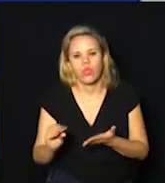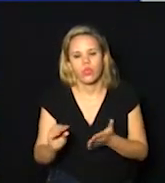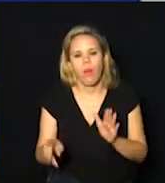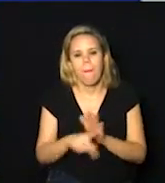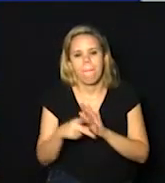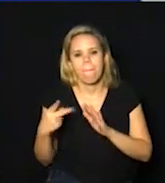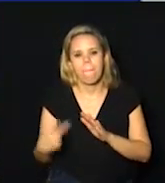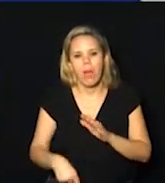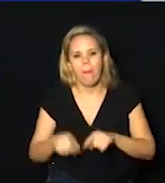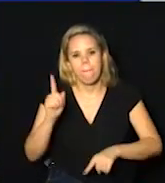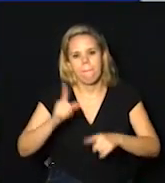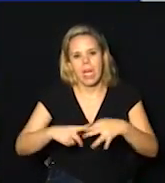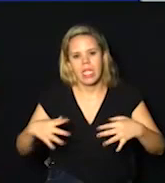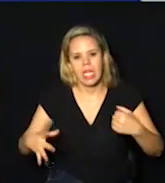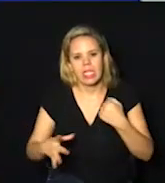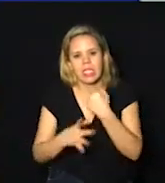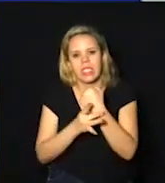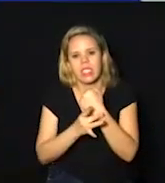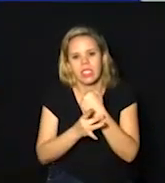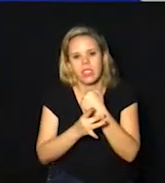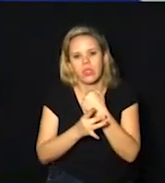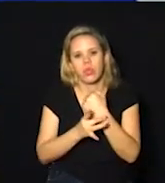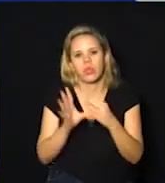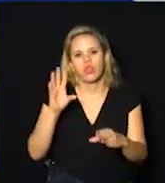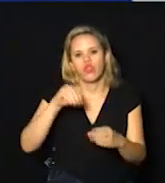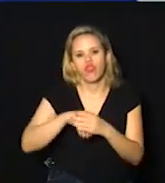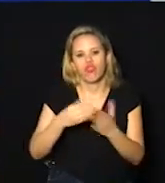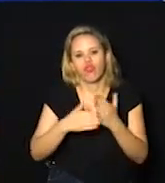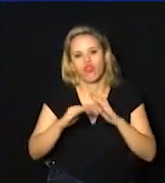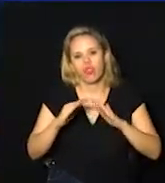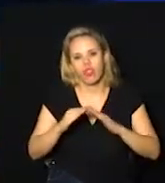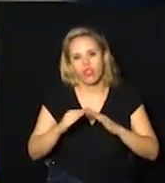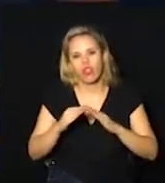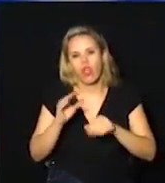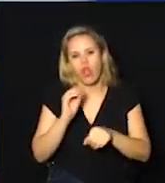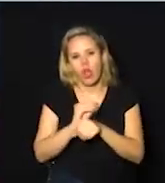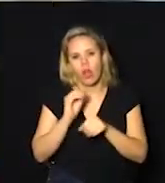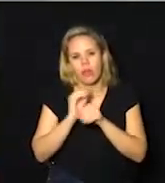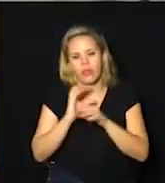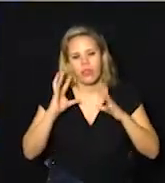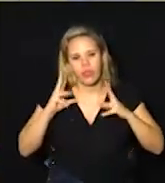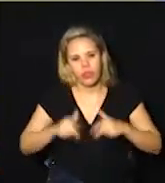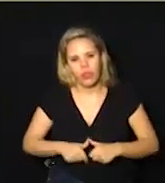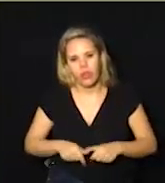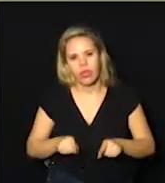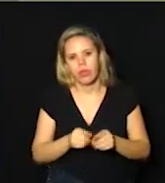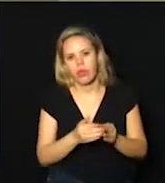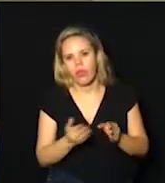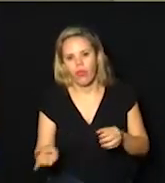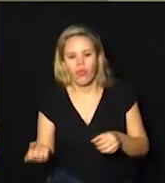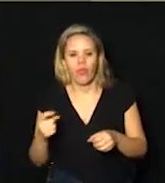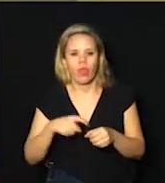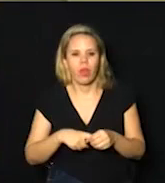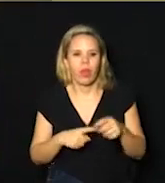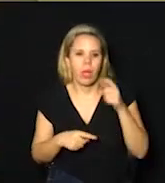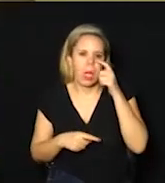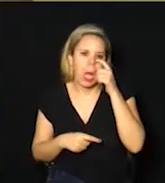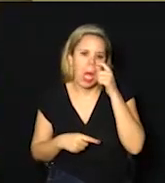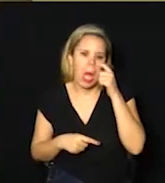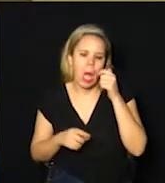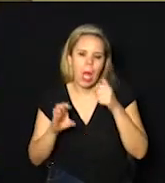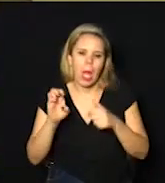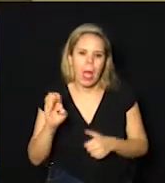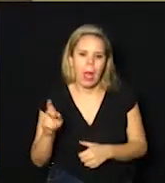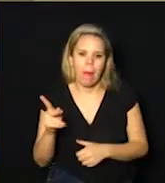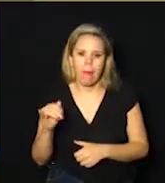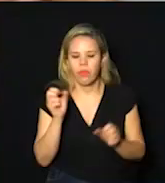investido na segurança do ambiente escolar, é isso? Na segurança e quando do retorno, né, Carmen? No EPIs para